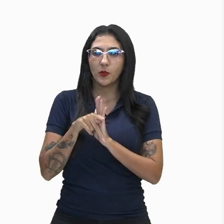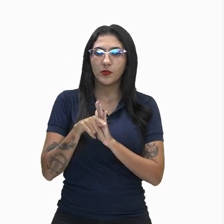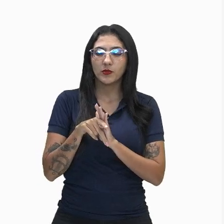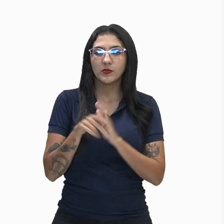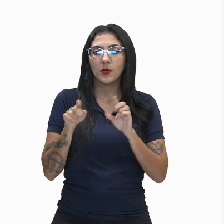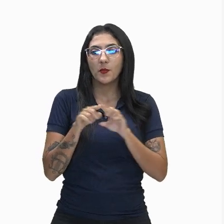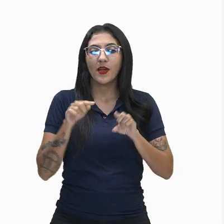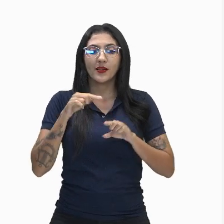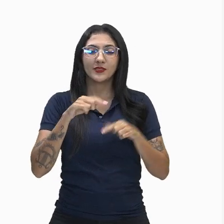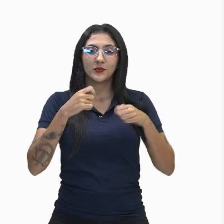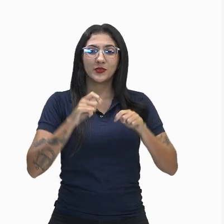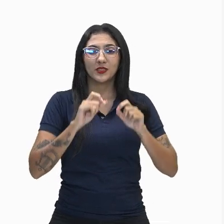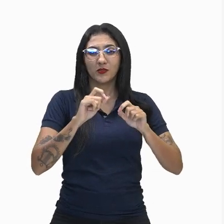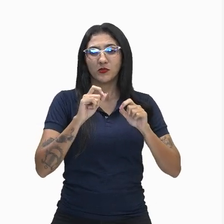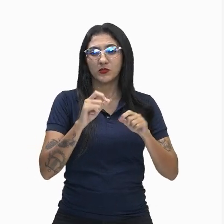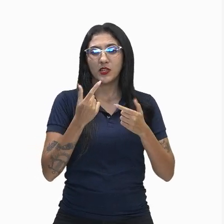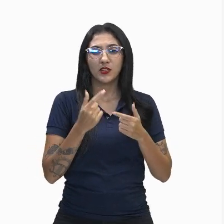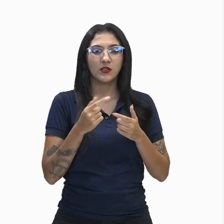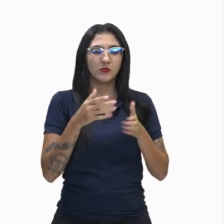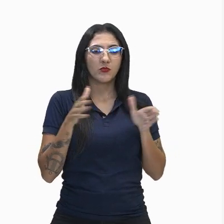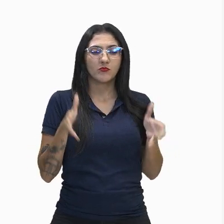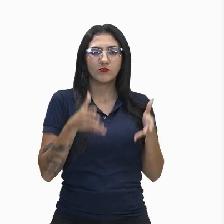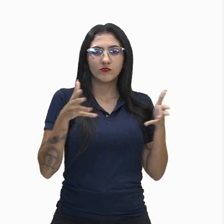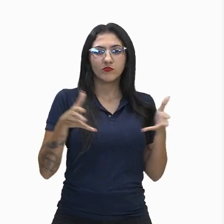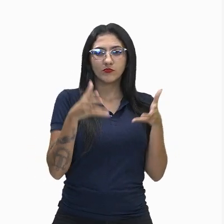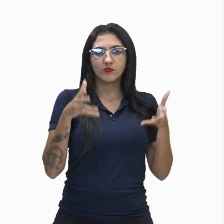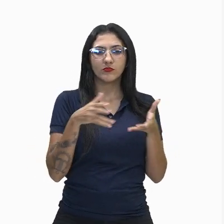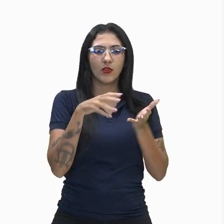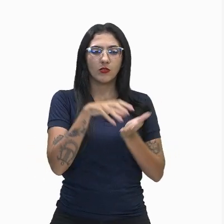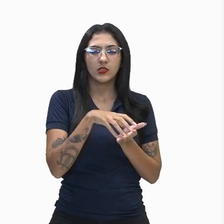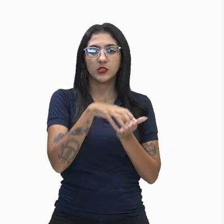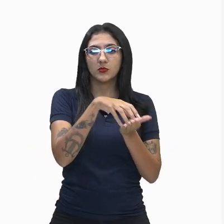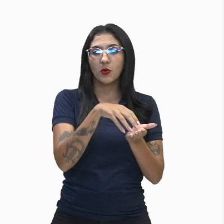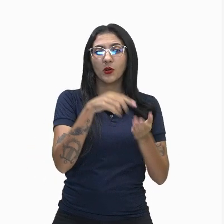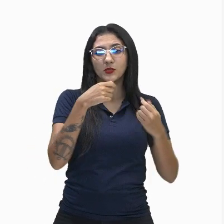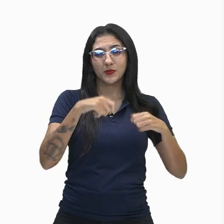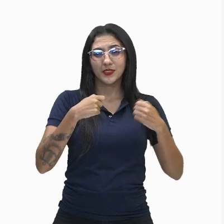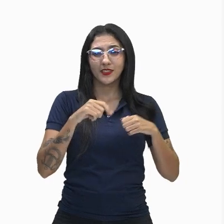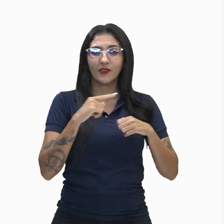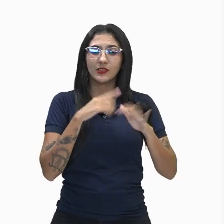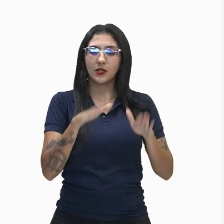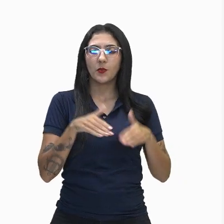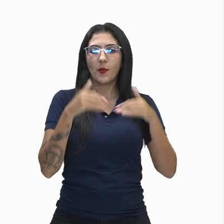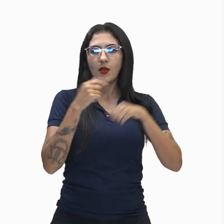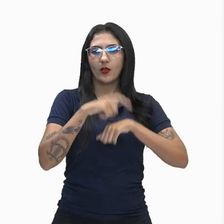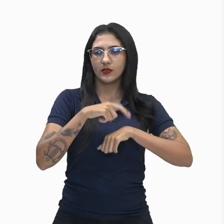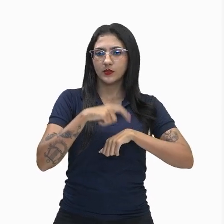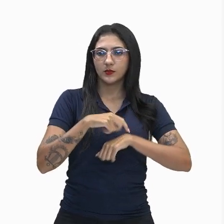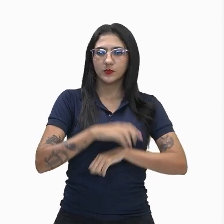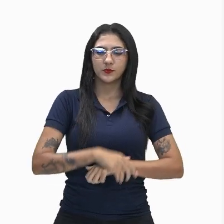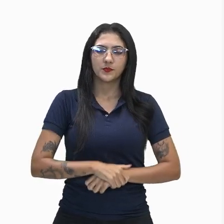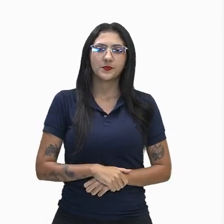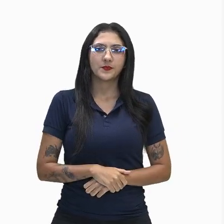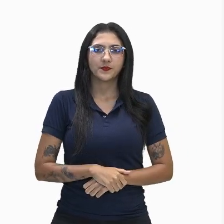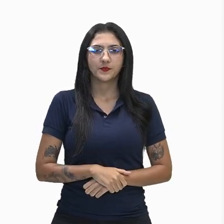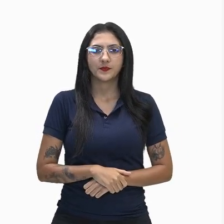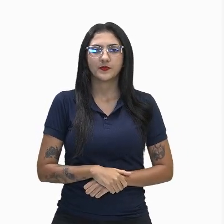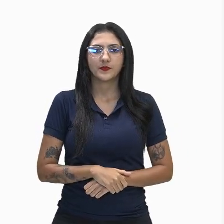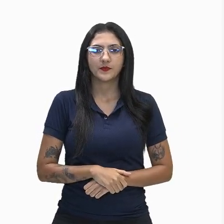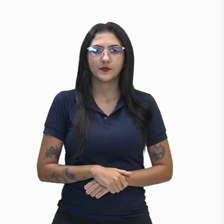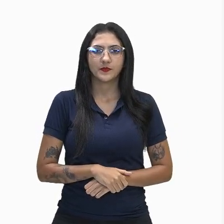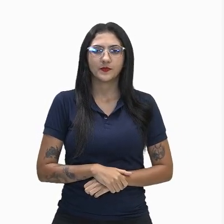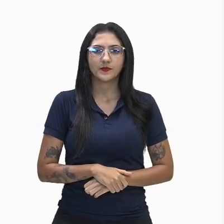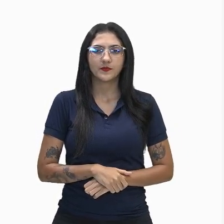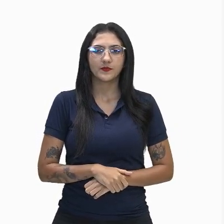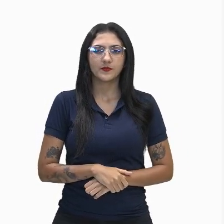busca por motores mais compactos e com melhor rendimento. Então, vamos observar aí uma imagem que